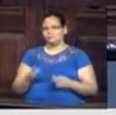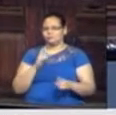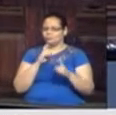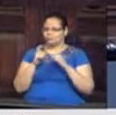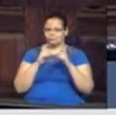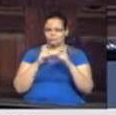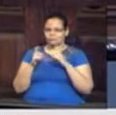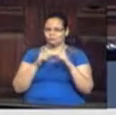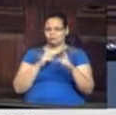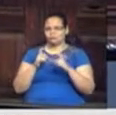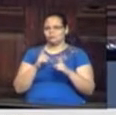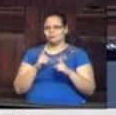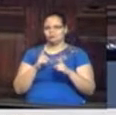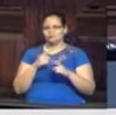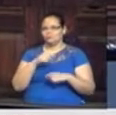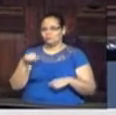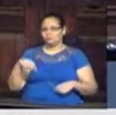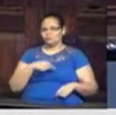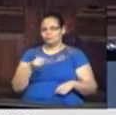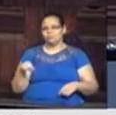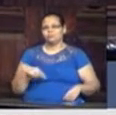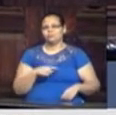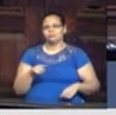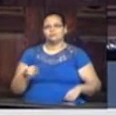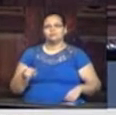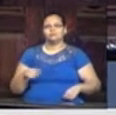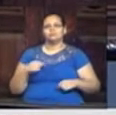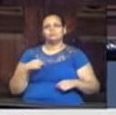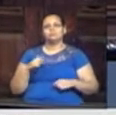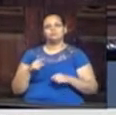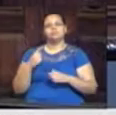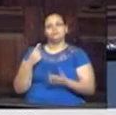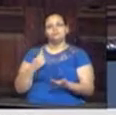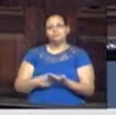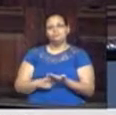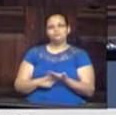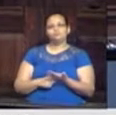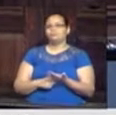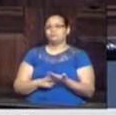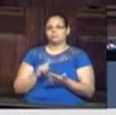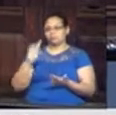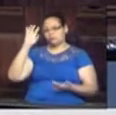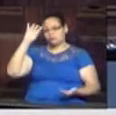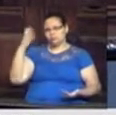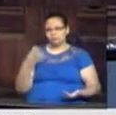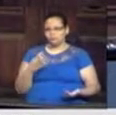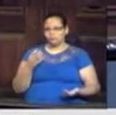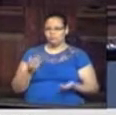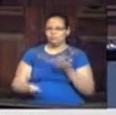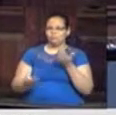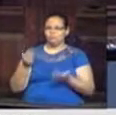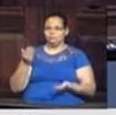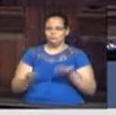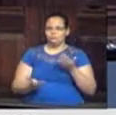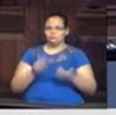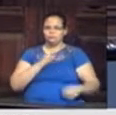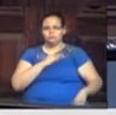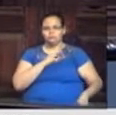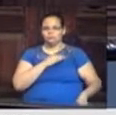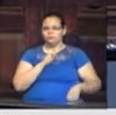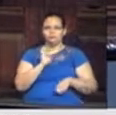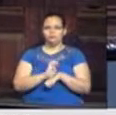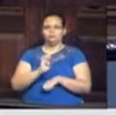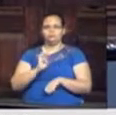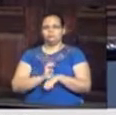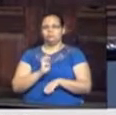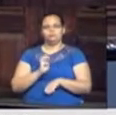discutido adequadamente com nós parlamentares, esse acordo não resolve o equilíbrio fiscal do Estado, não